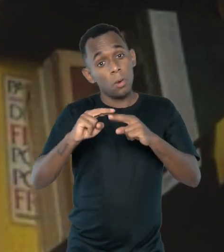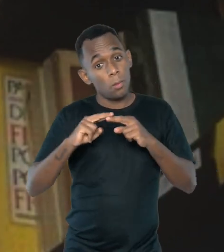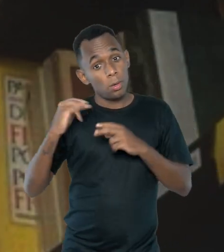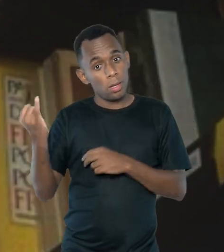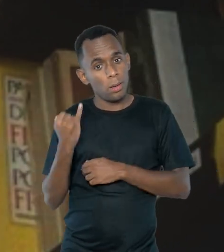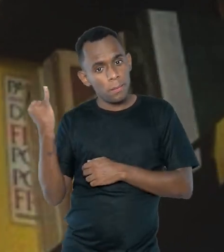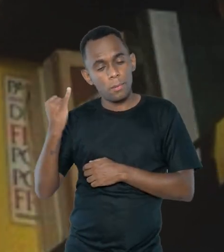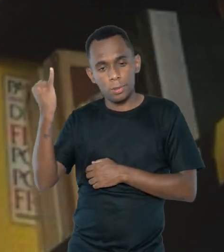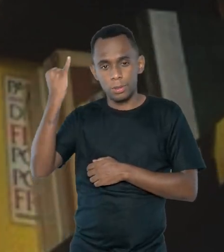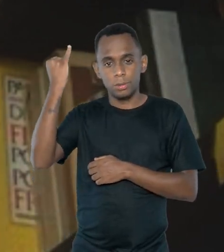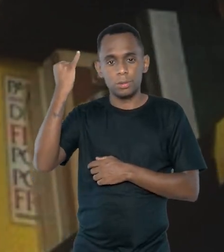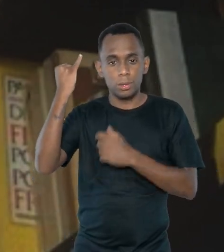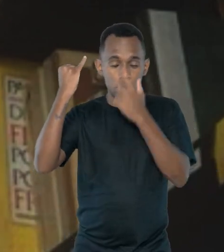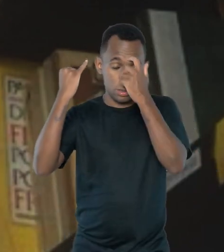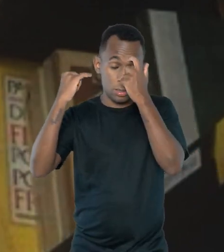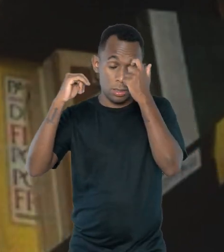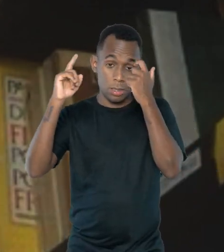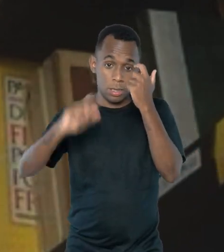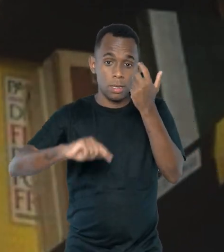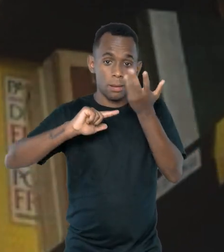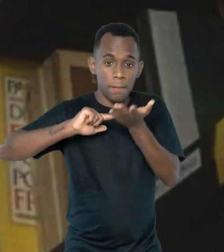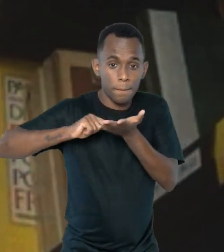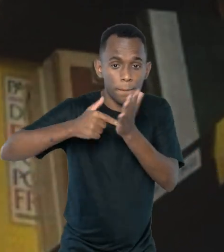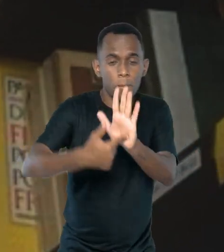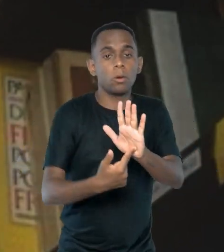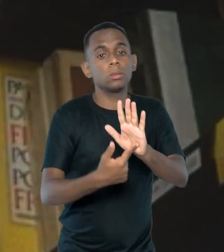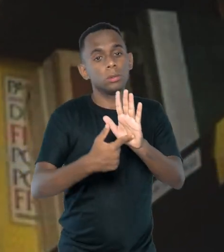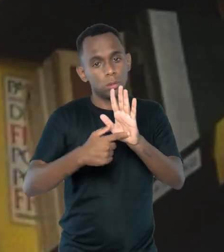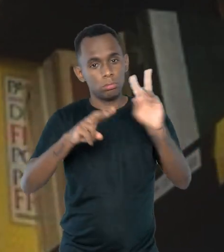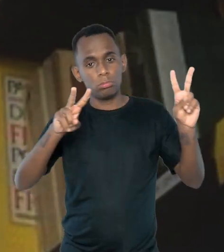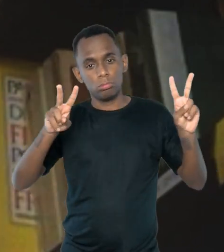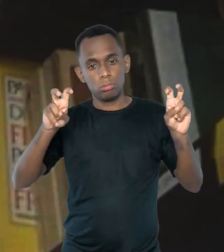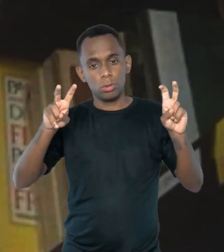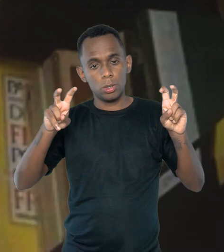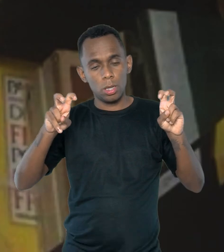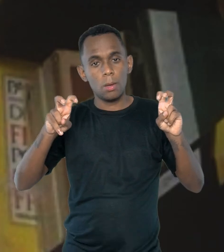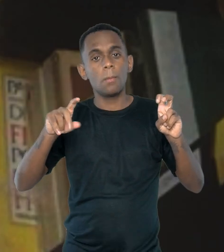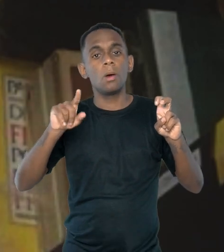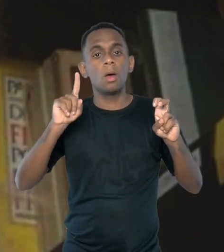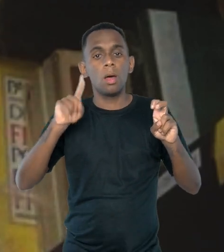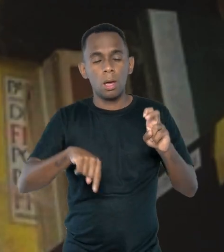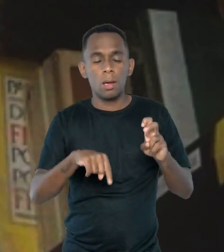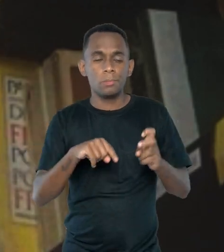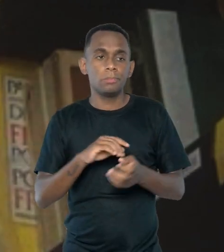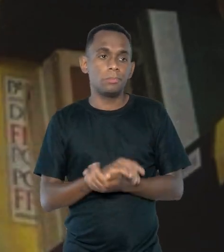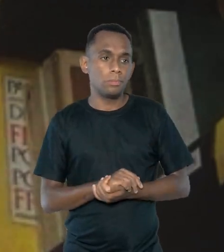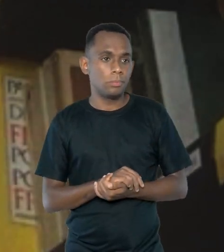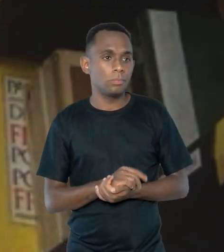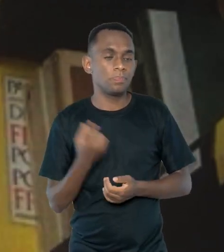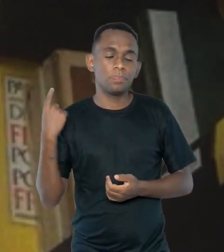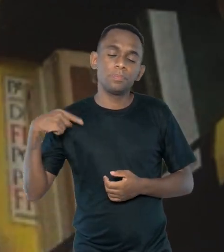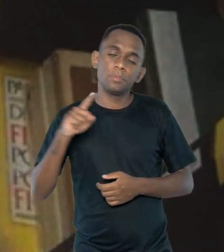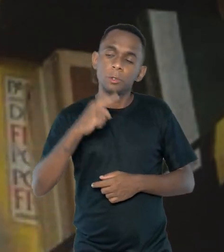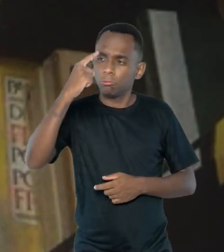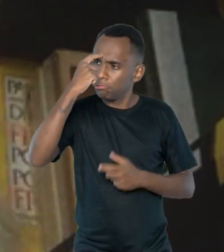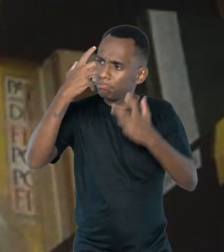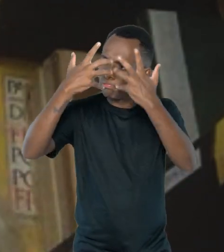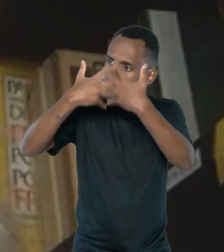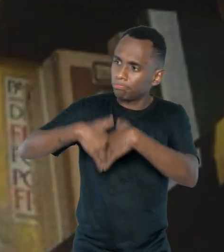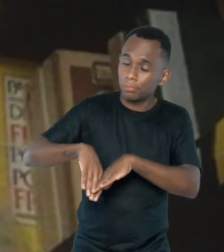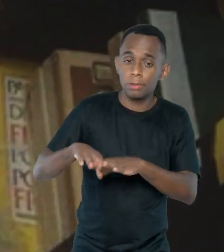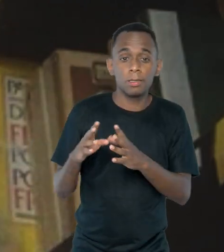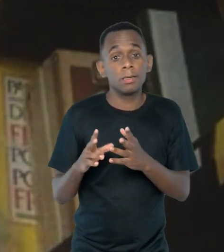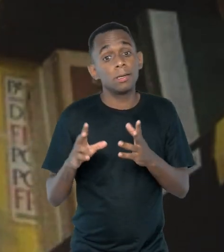do PNLD, porque ele traz ele nos pauta para a gente, nos